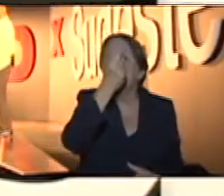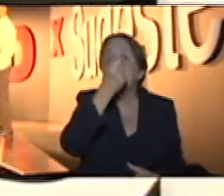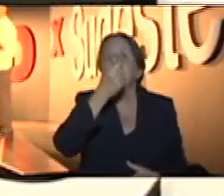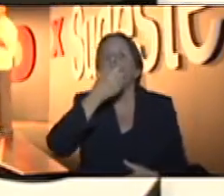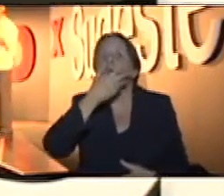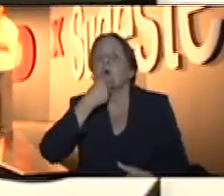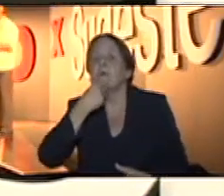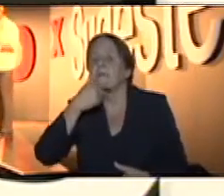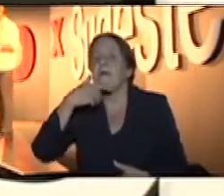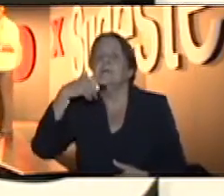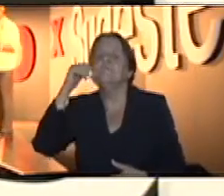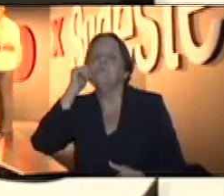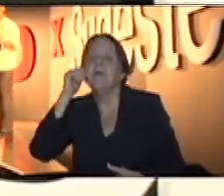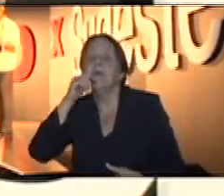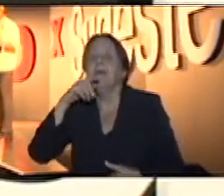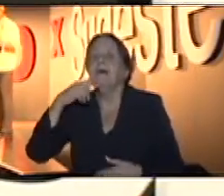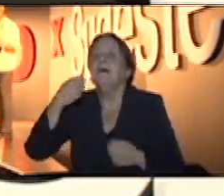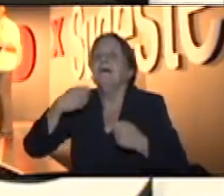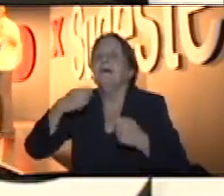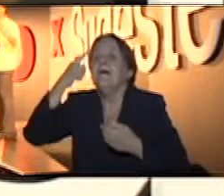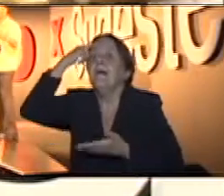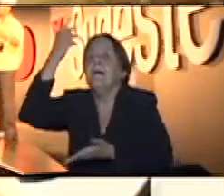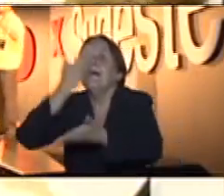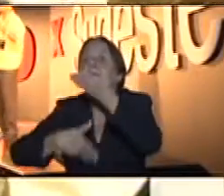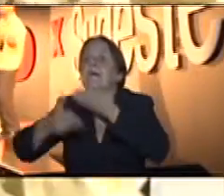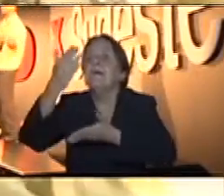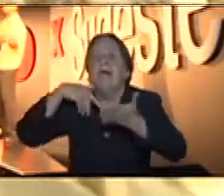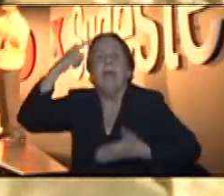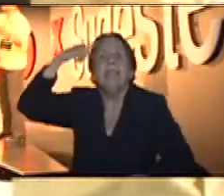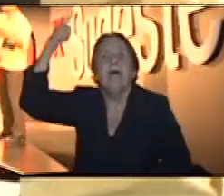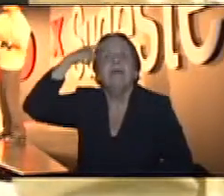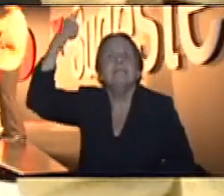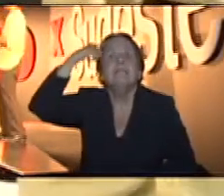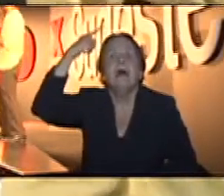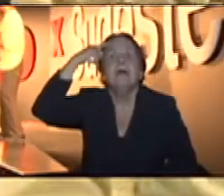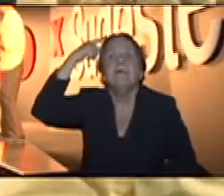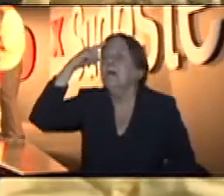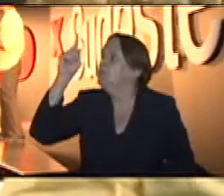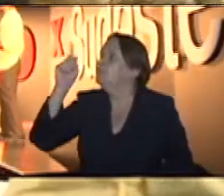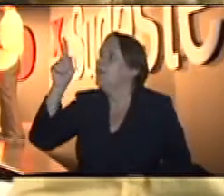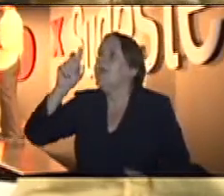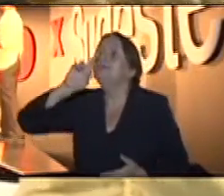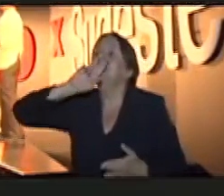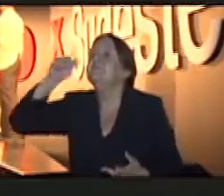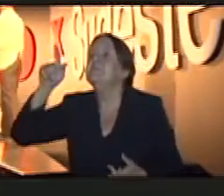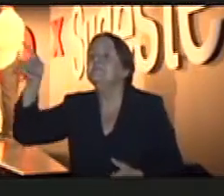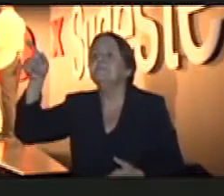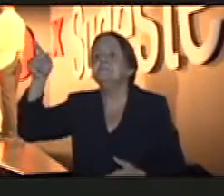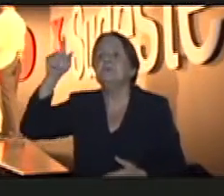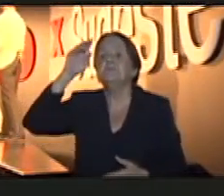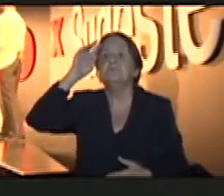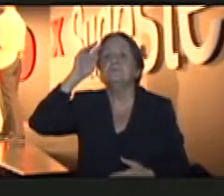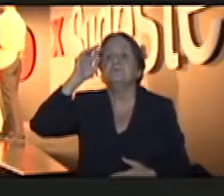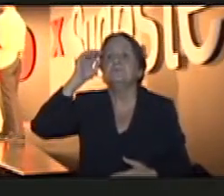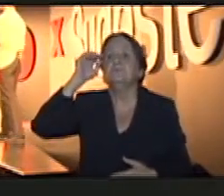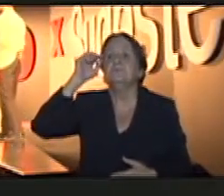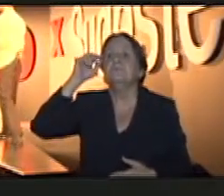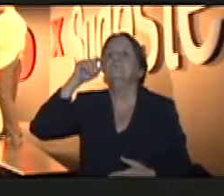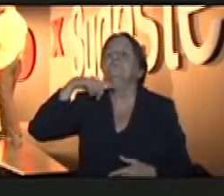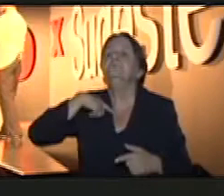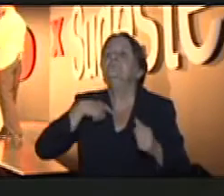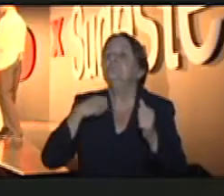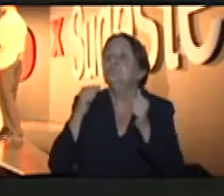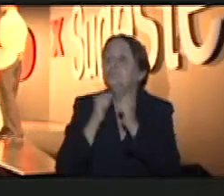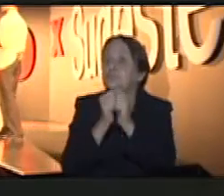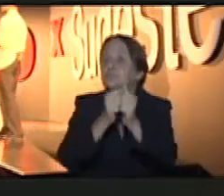compartilhando seus sonhos suas ideias que não são diferentes do seu sonho da sua ideia não são diferentes e